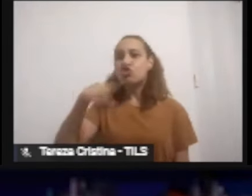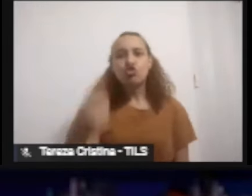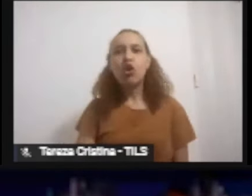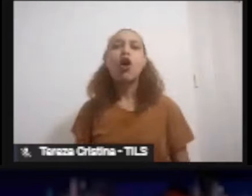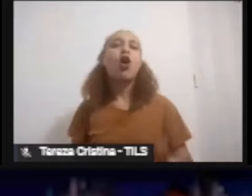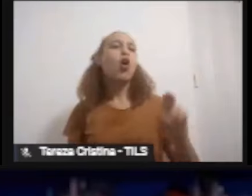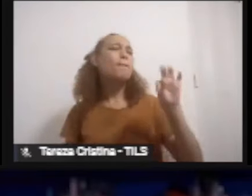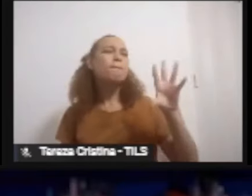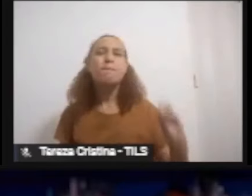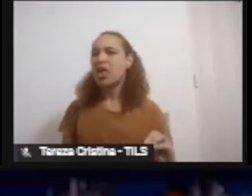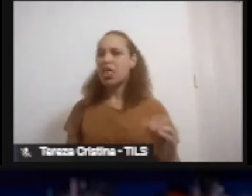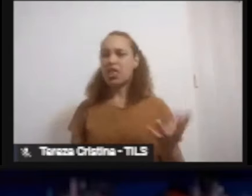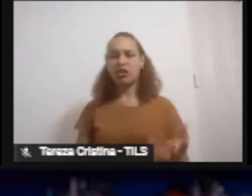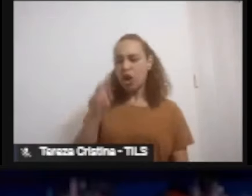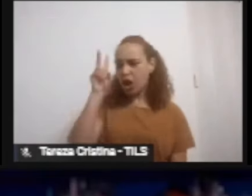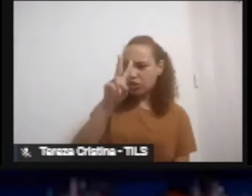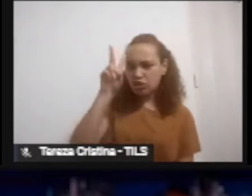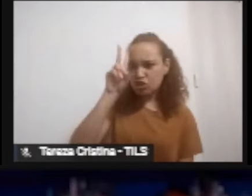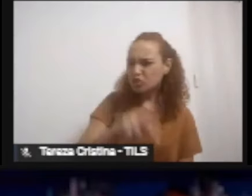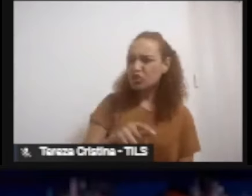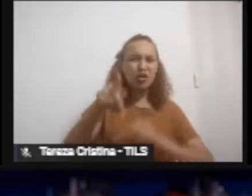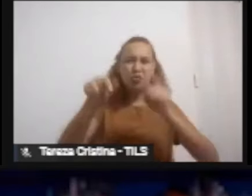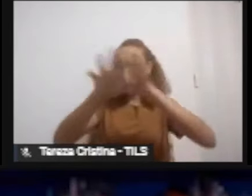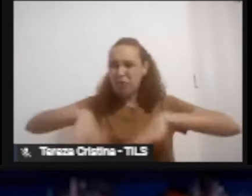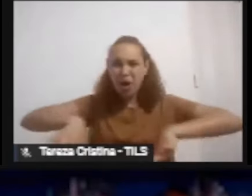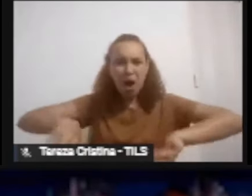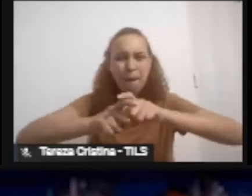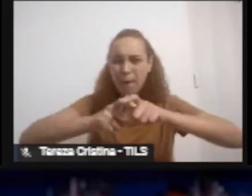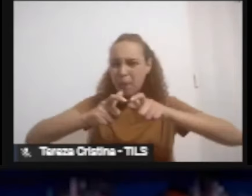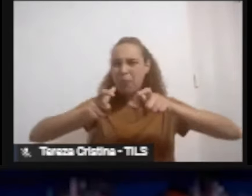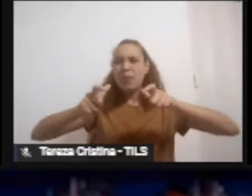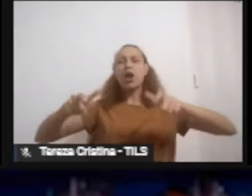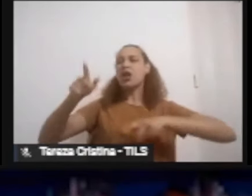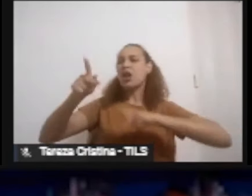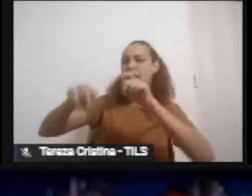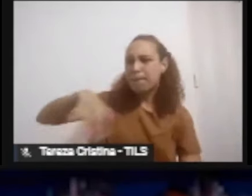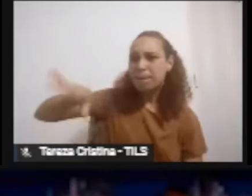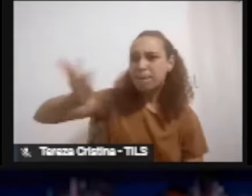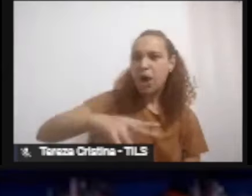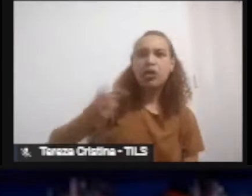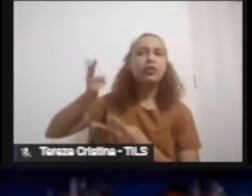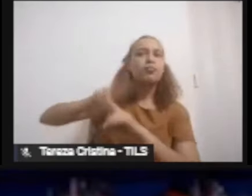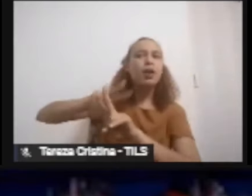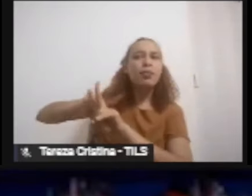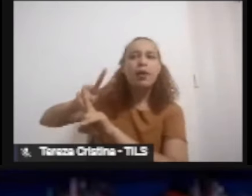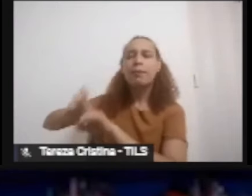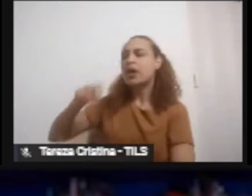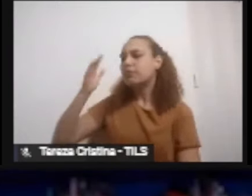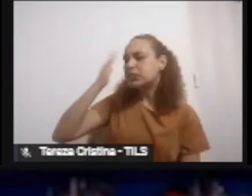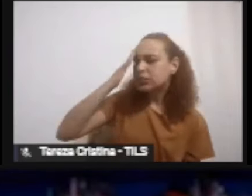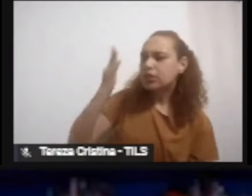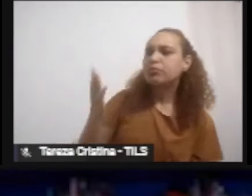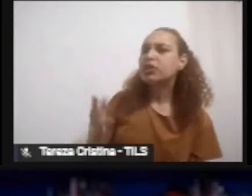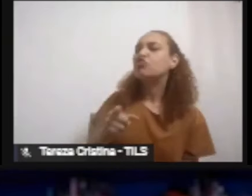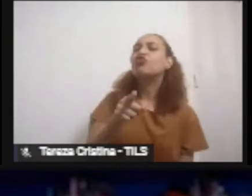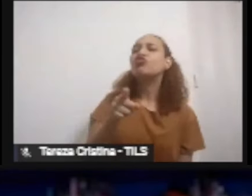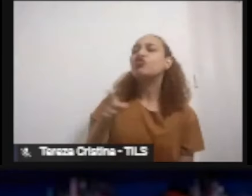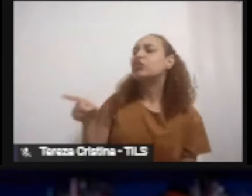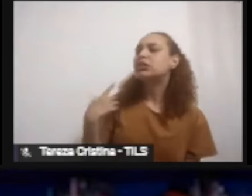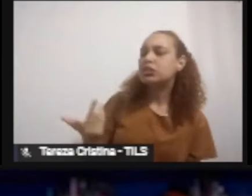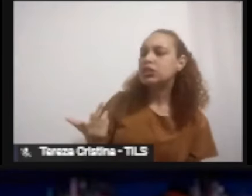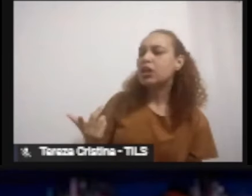gente vai pegar uma população grande, a gente vai pegar lá a população carcerária para ver daqueles que cometeram